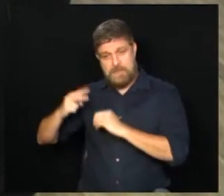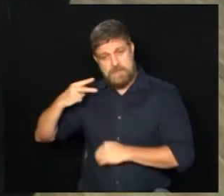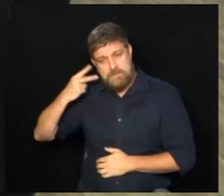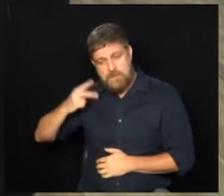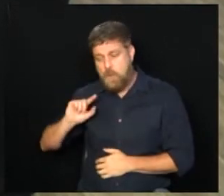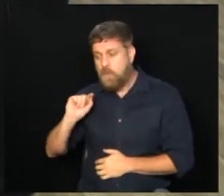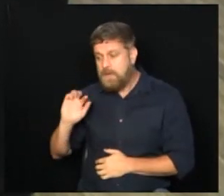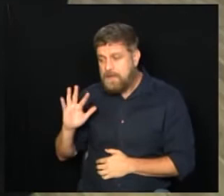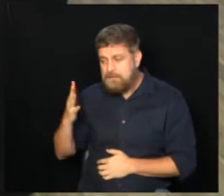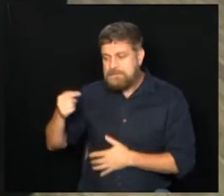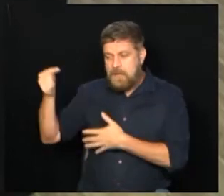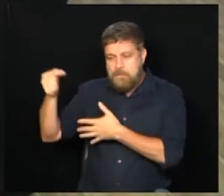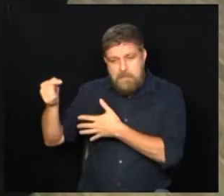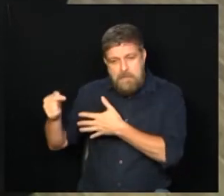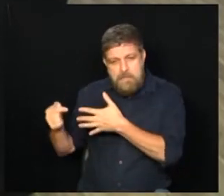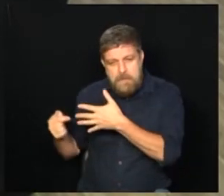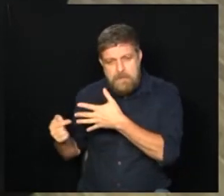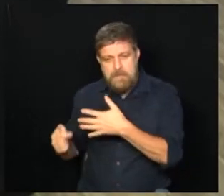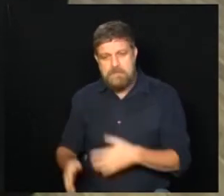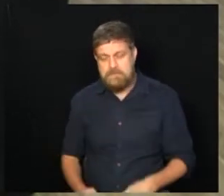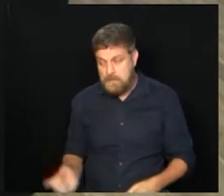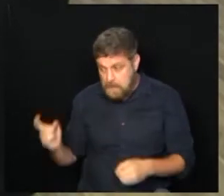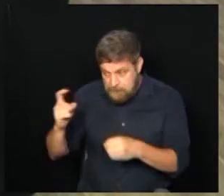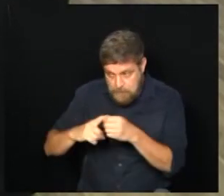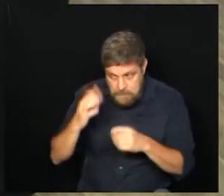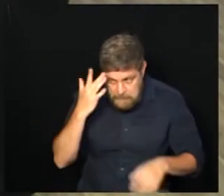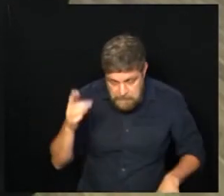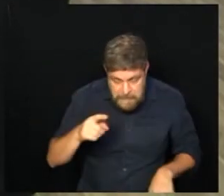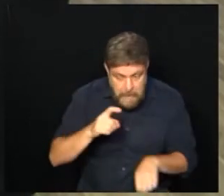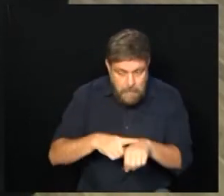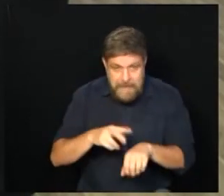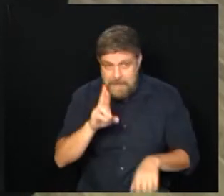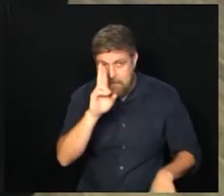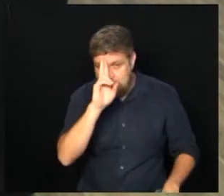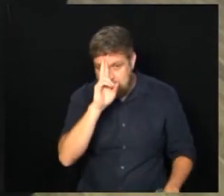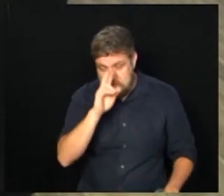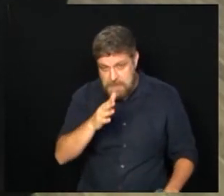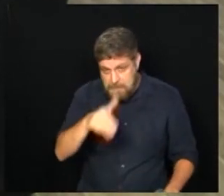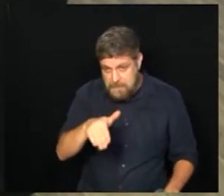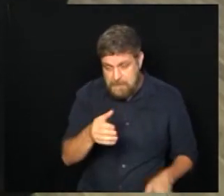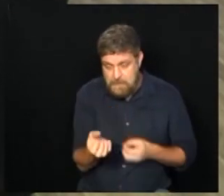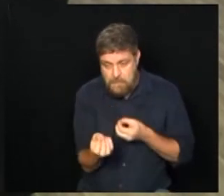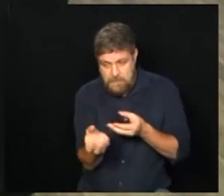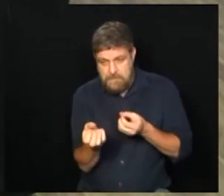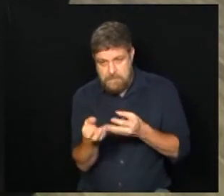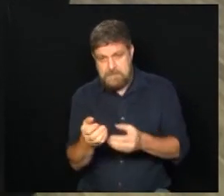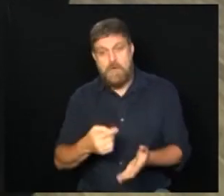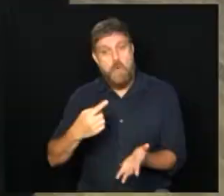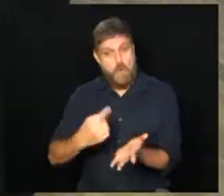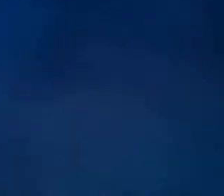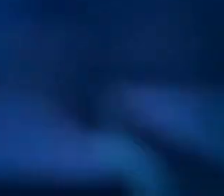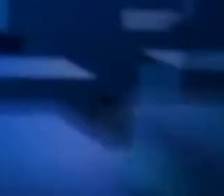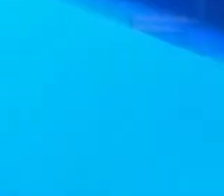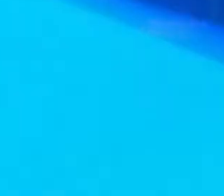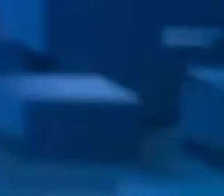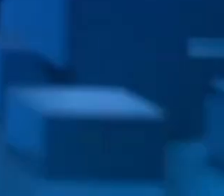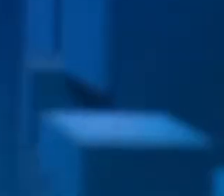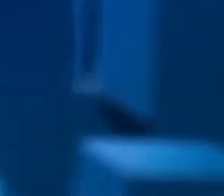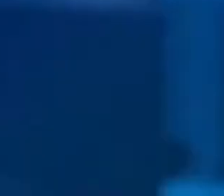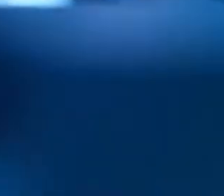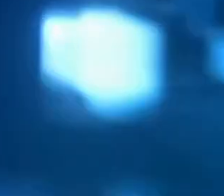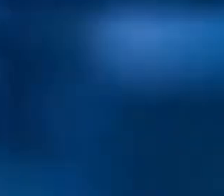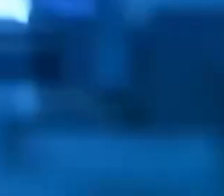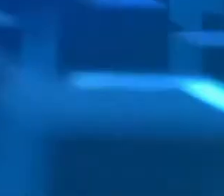do que acontece na Câmara de Campinas. Volta amanhã a partir do 12:30 com mais informações. Combinado, eu volto amanhã.